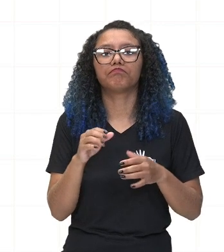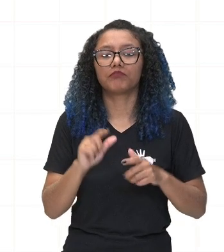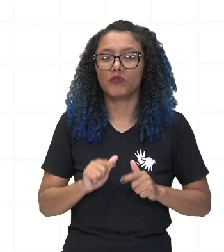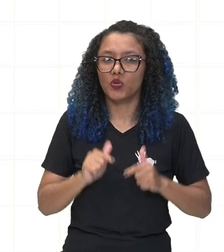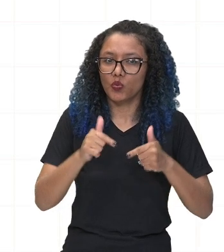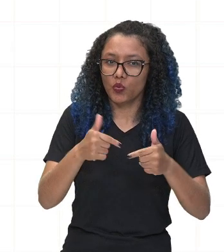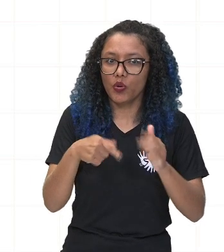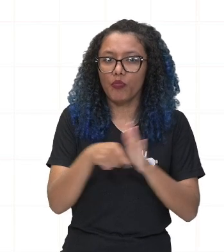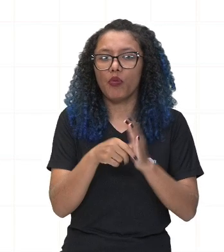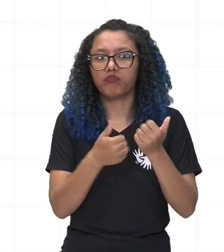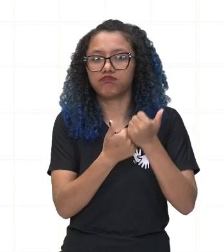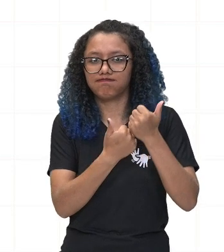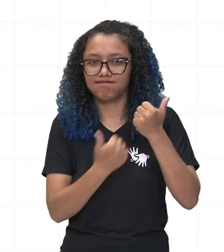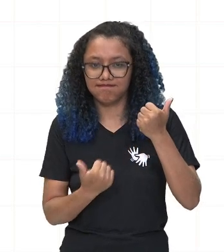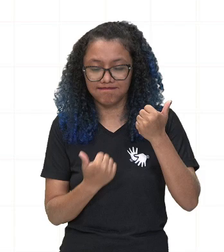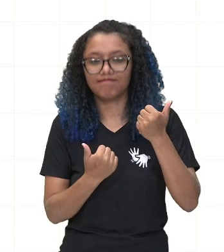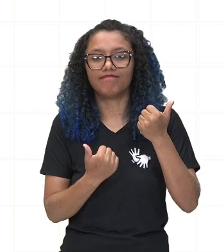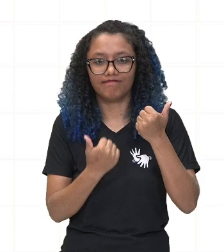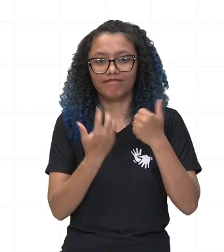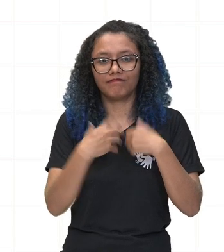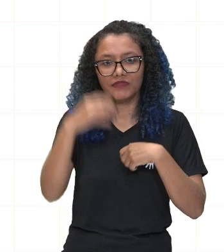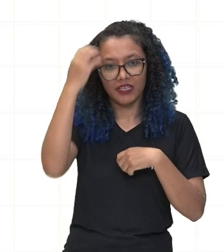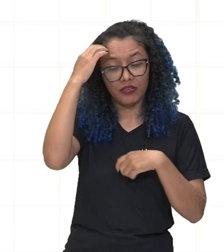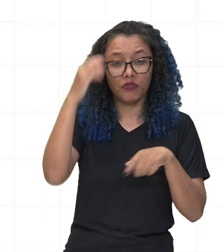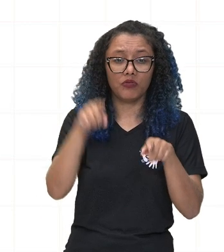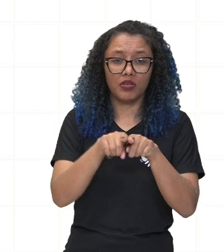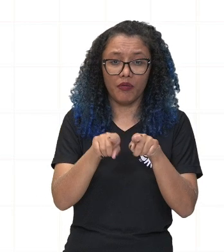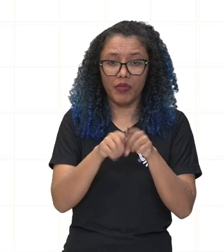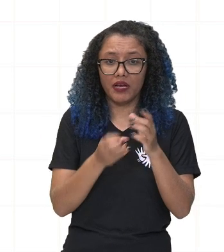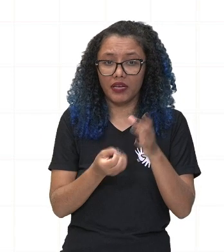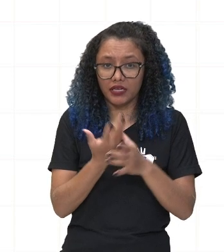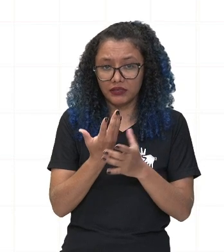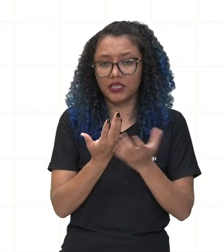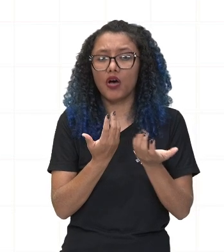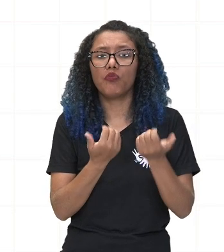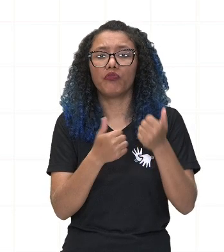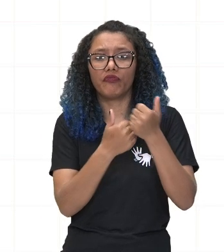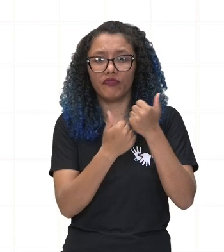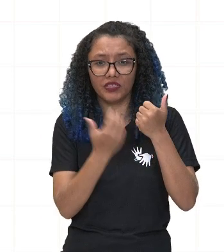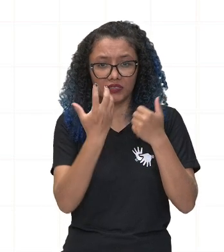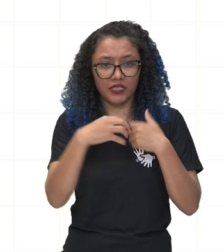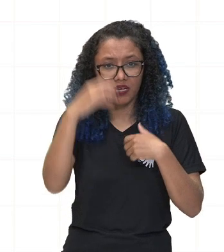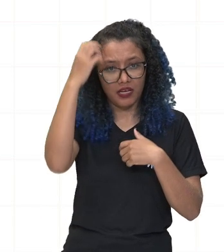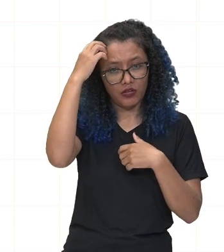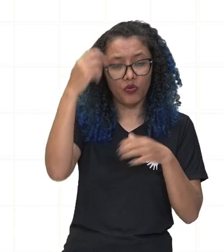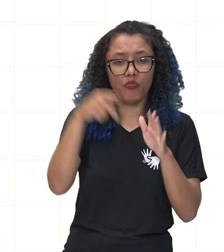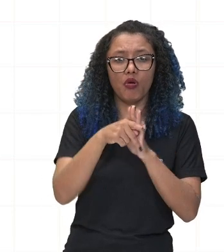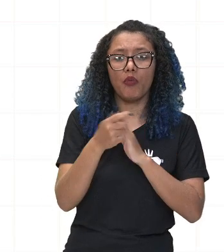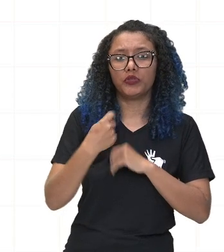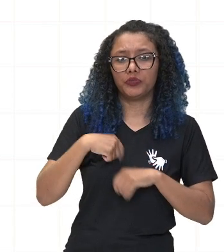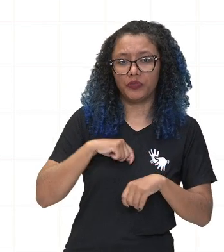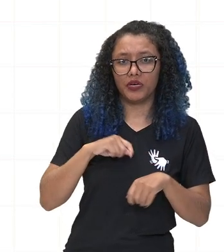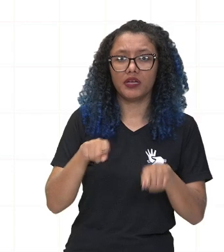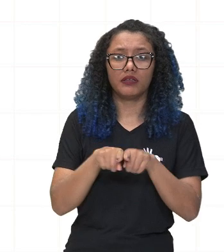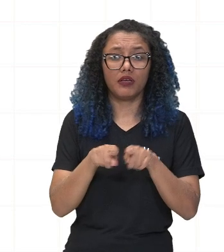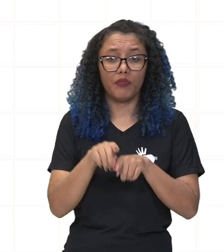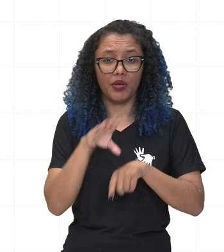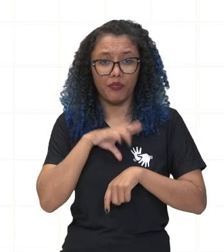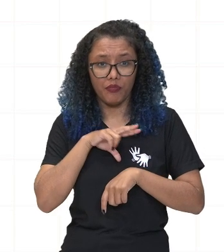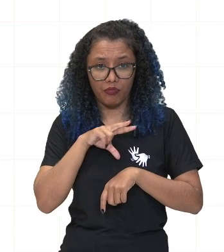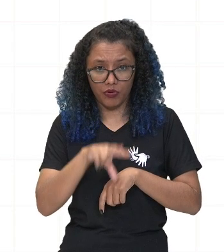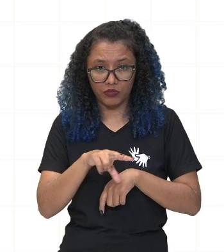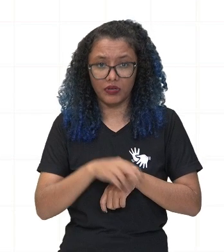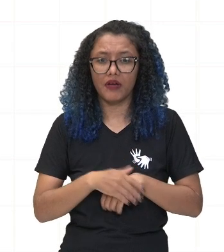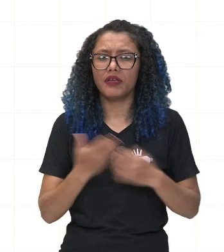vice-reinos, a criação dos vice-reinos, vice-reino da Espanha e o vice-reino de Portugal, as principais